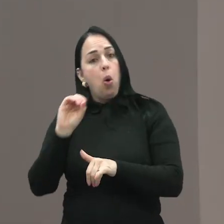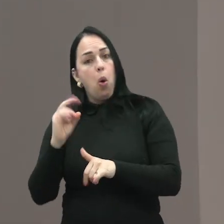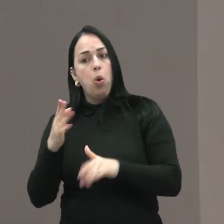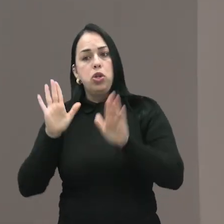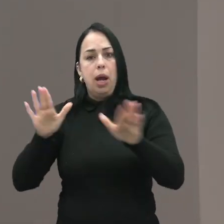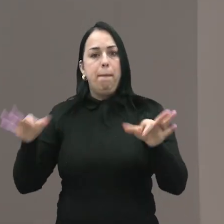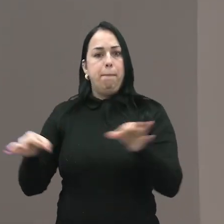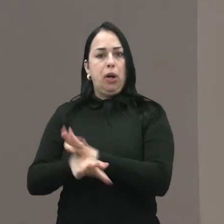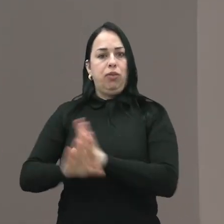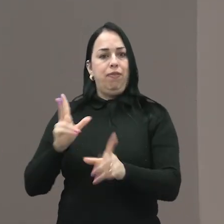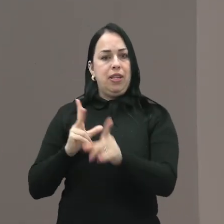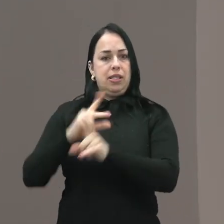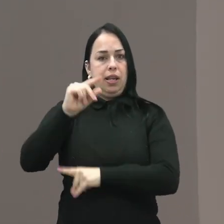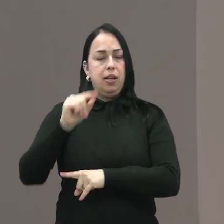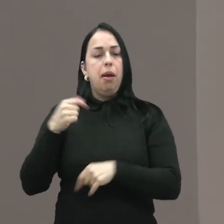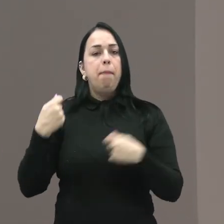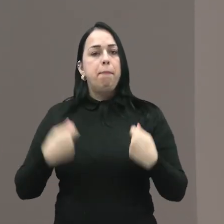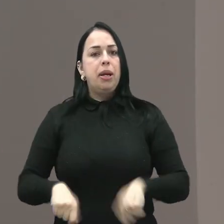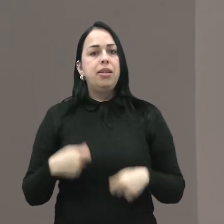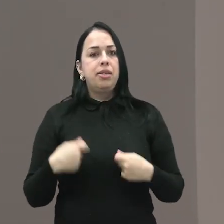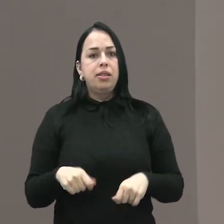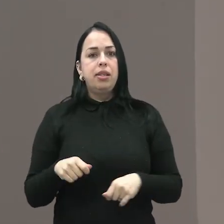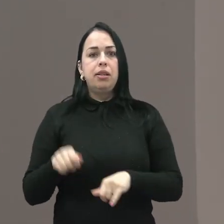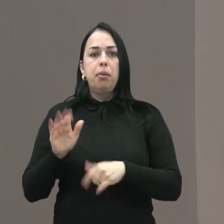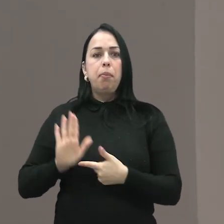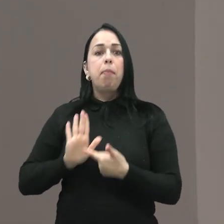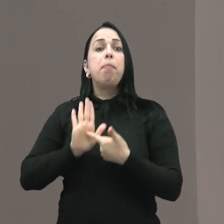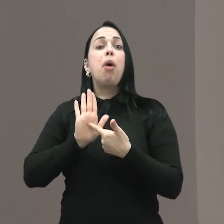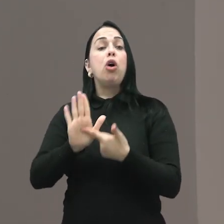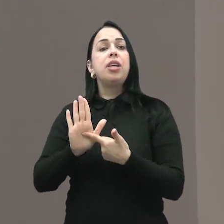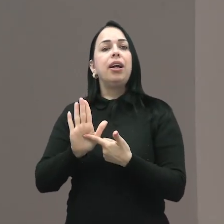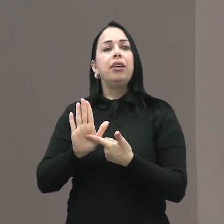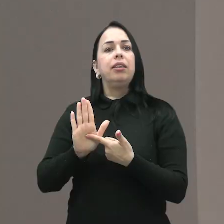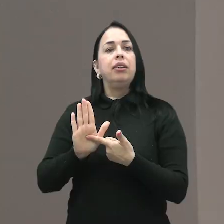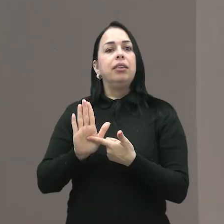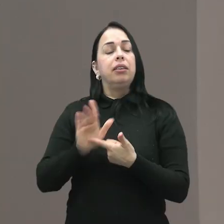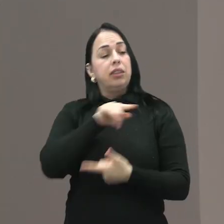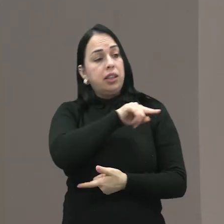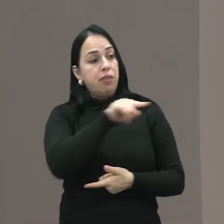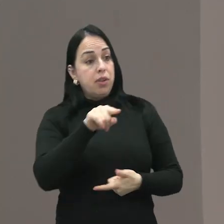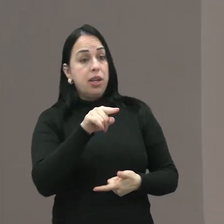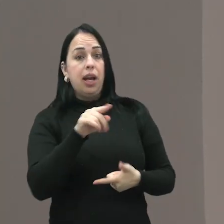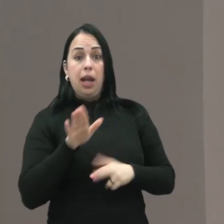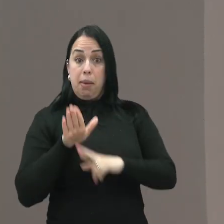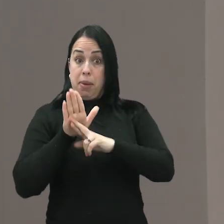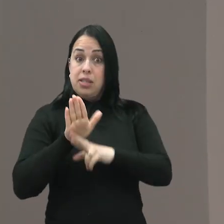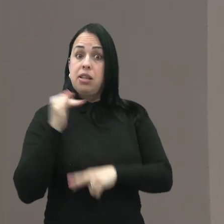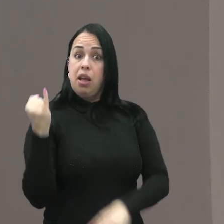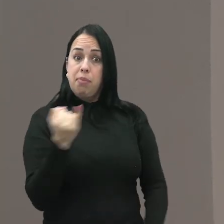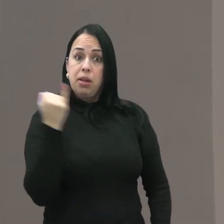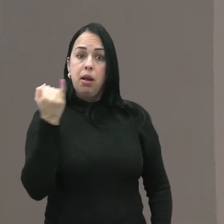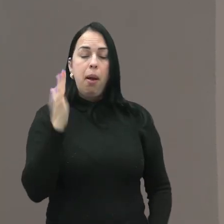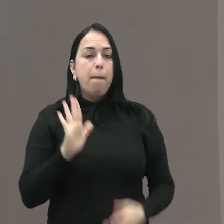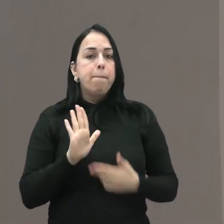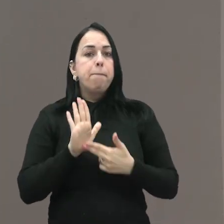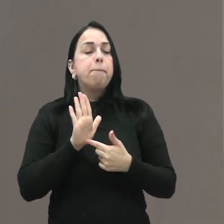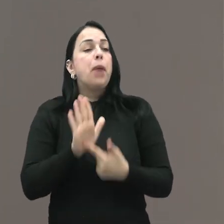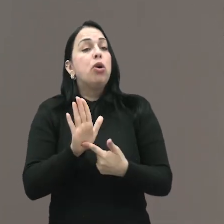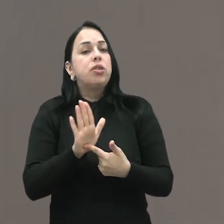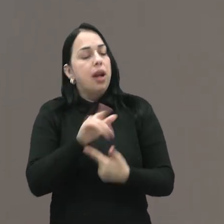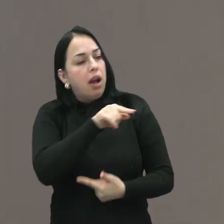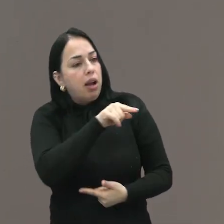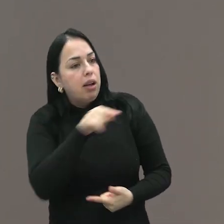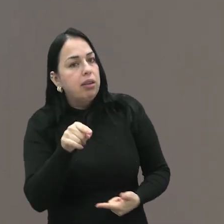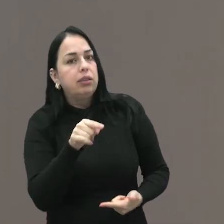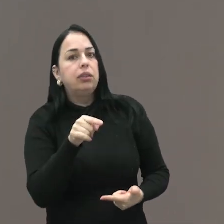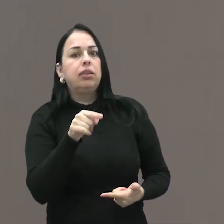mesmo aqui no exercício do mandato, ele precisa cada vez mais dizer a importância dessa representação. Ele precisa